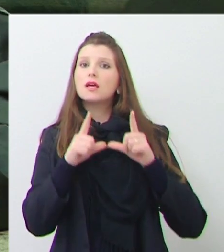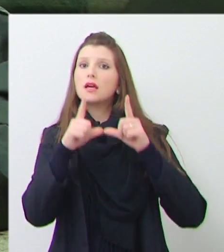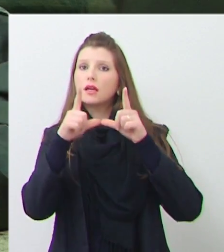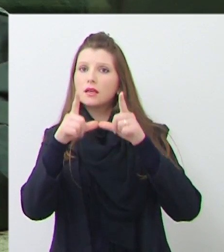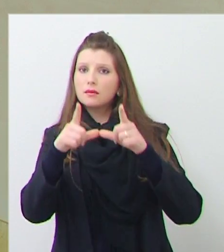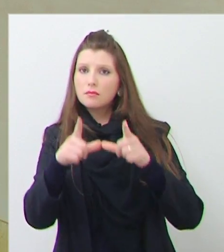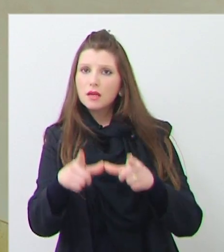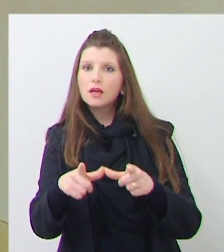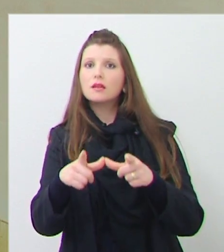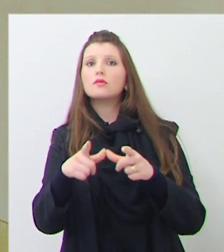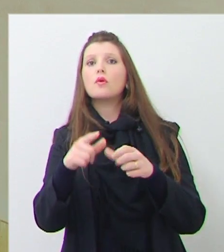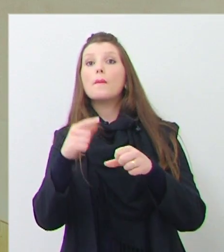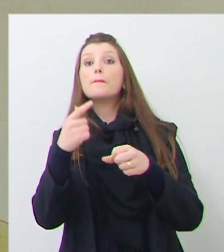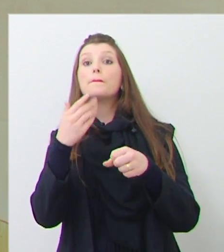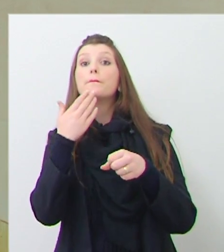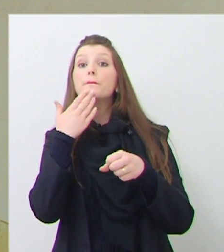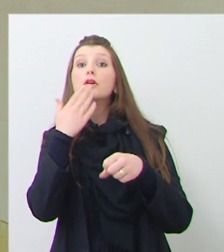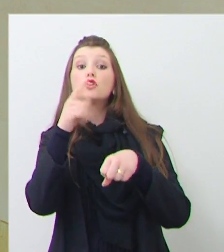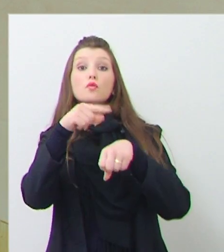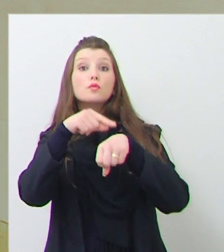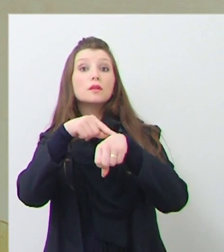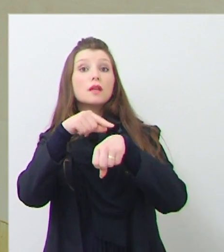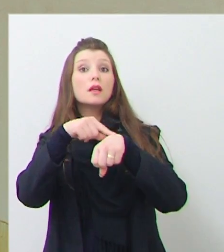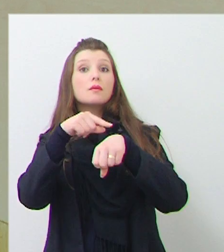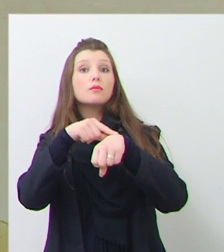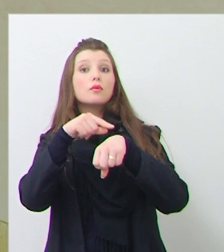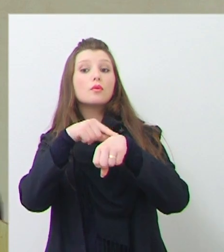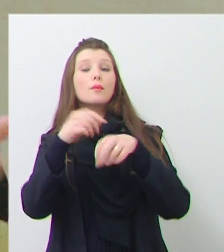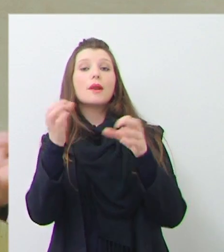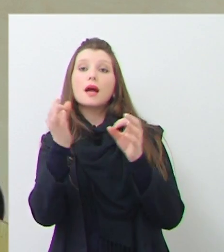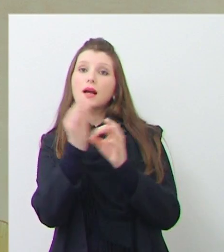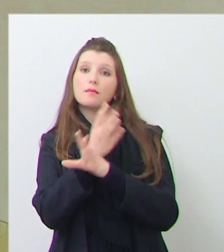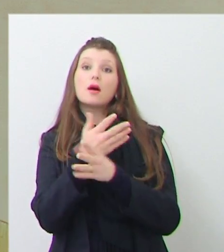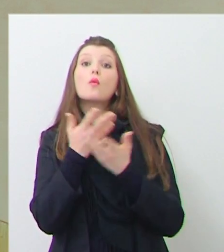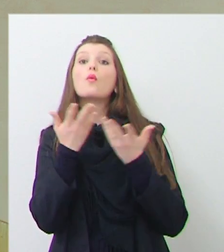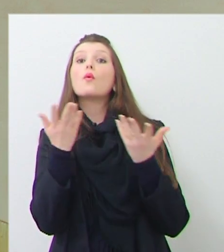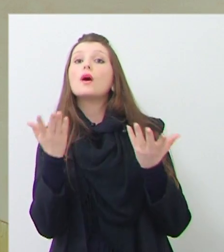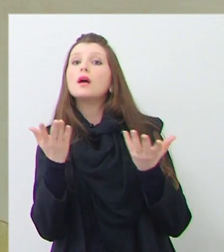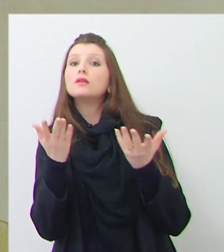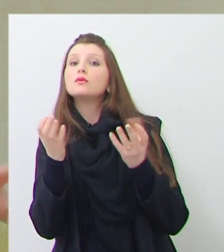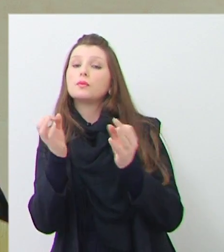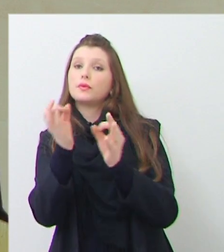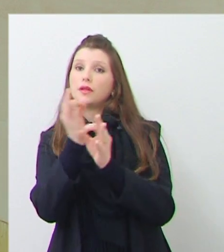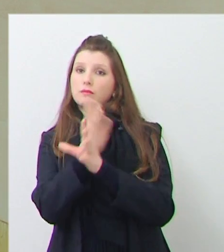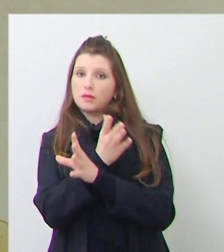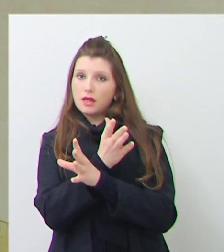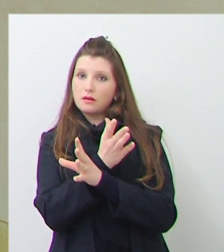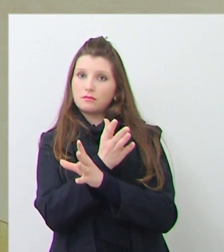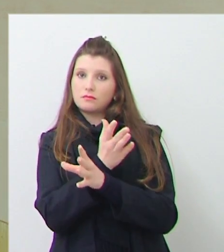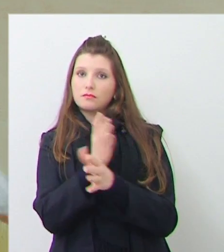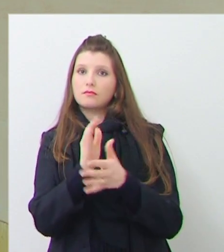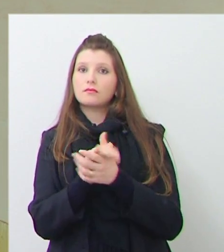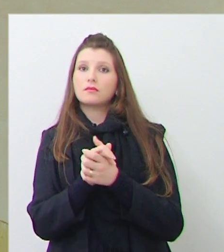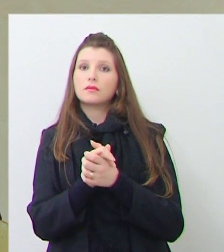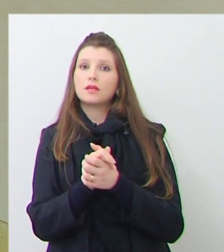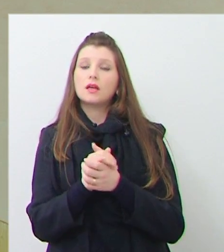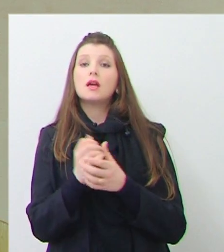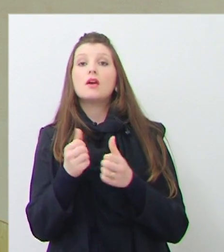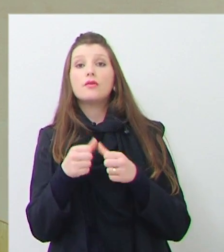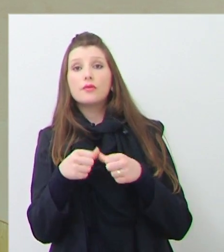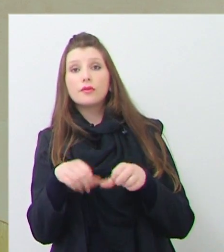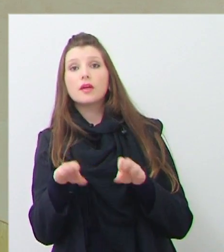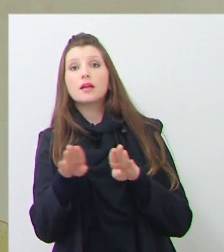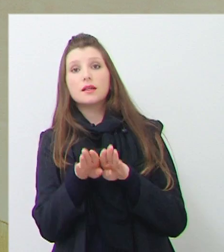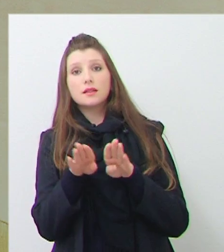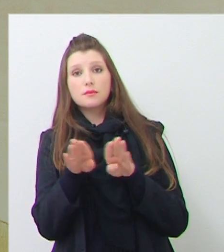encontro, pedindo prazo para que o secretário, então, nos dê essa informação. Quando é que vai terminar? Fica aqui um alerta também,